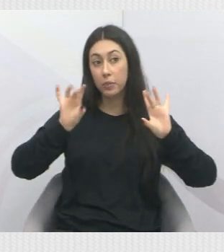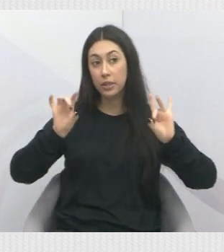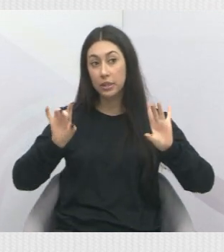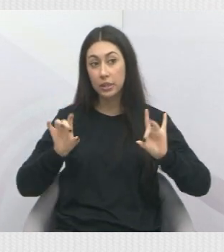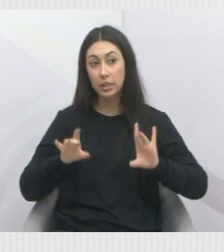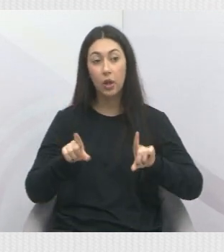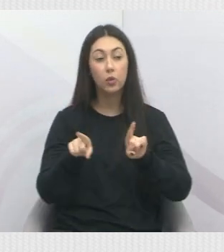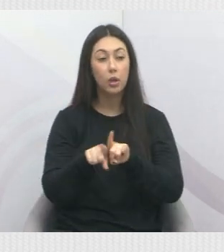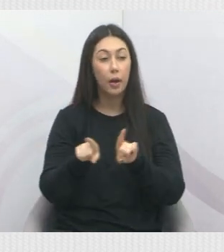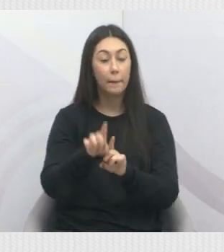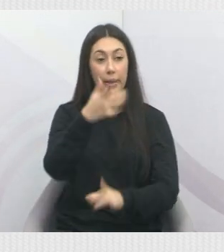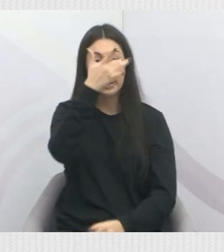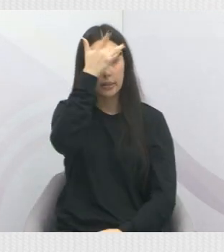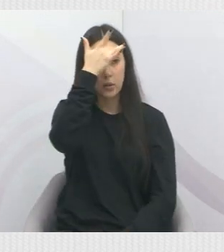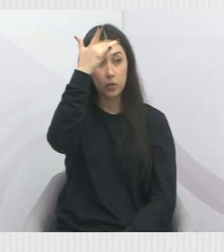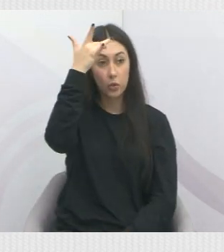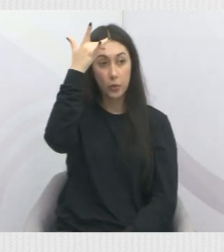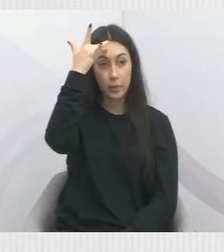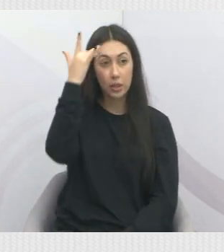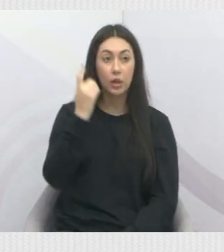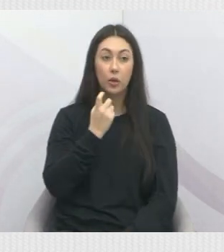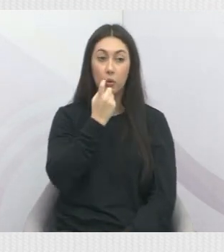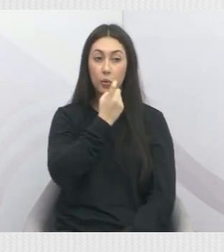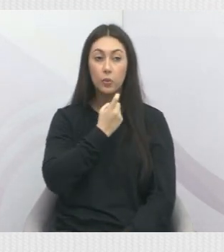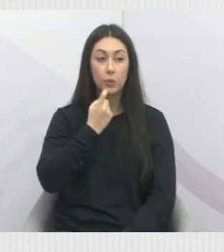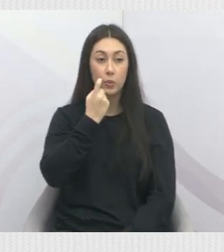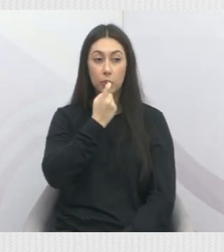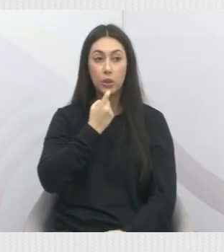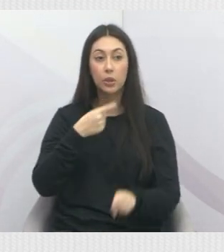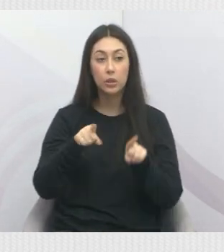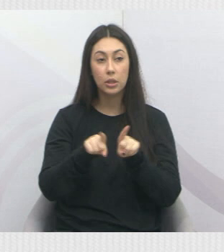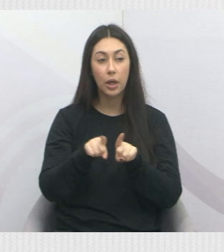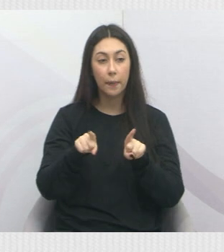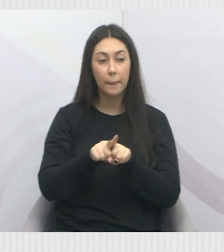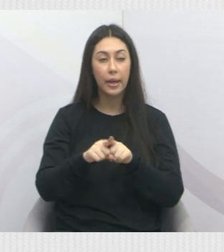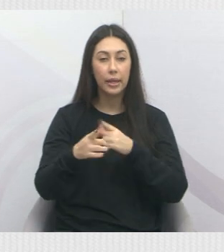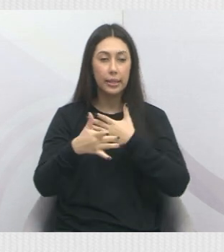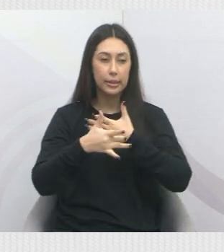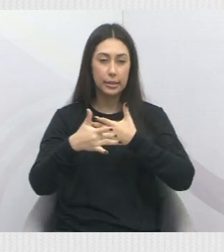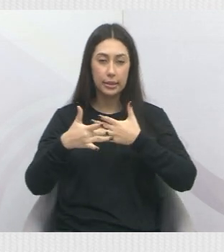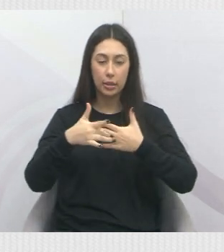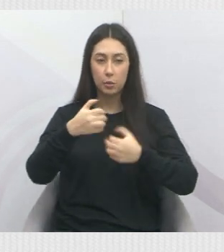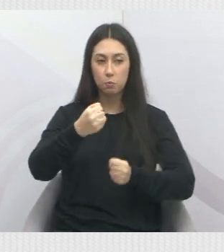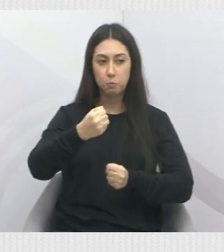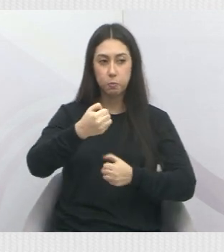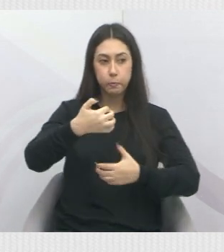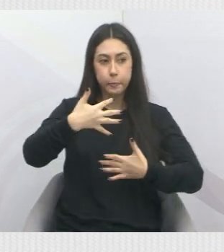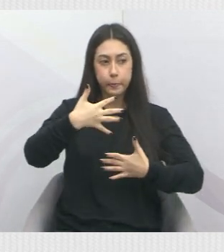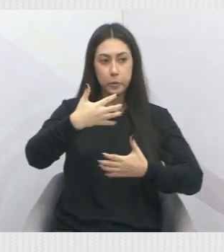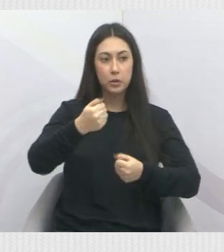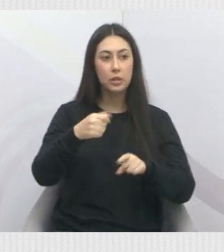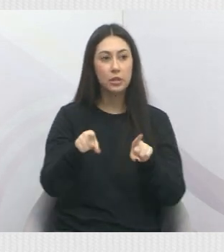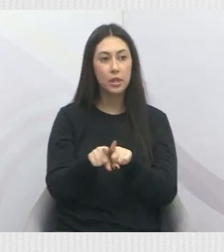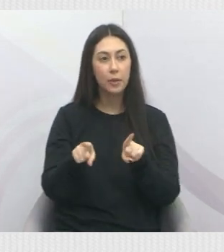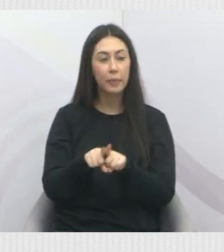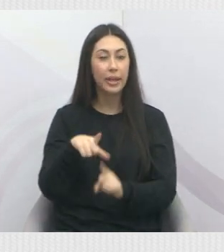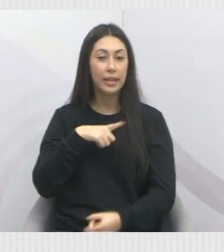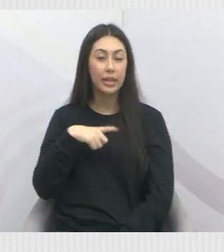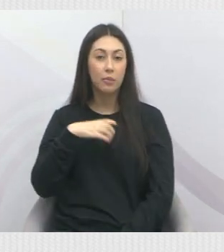Saúde Mental, o Centro Oftalmológico e o Centro de Imagens. Também temos na atenção especializada o CEL, que é o